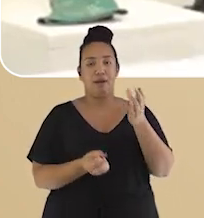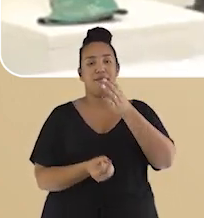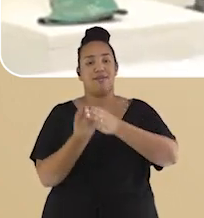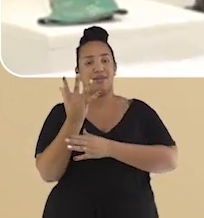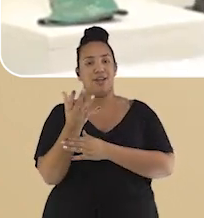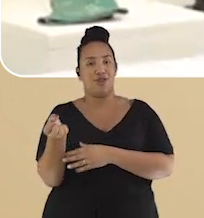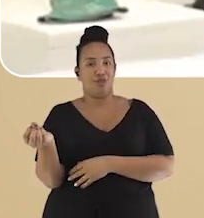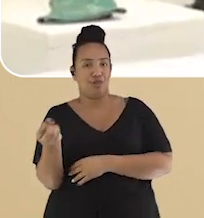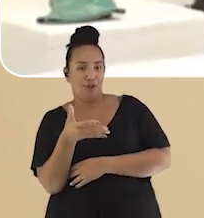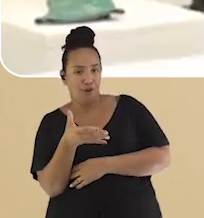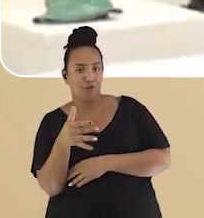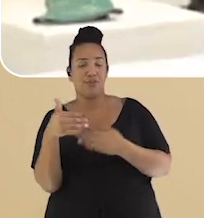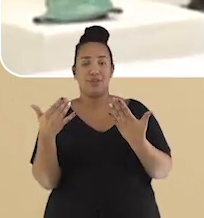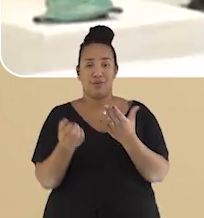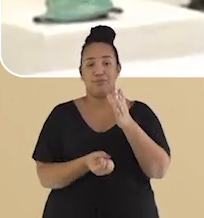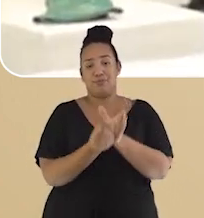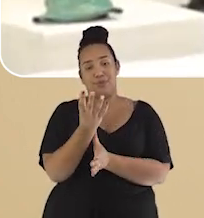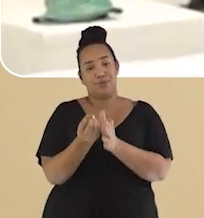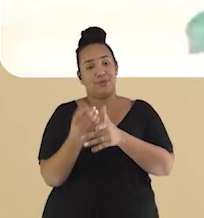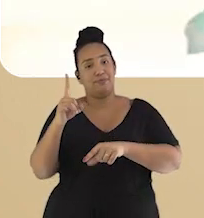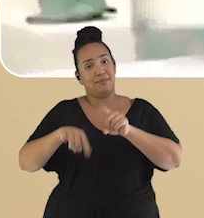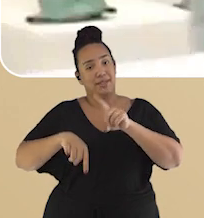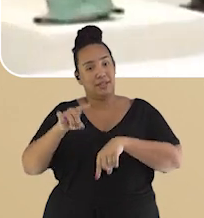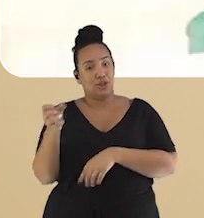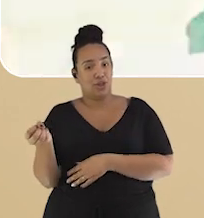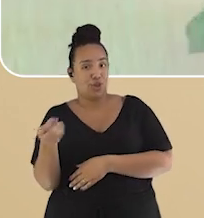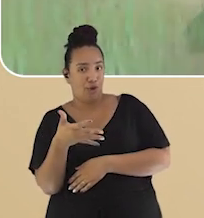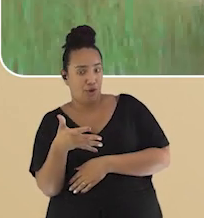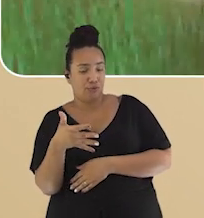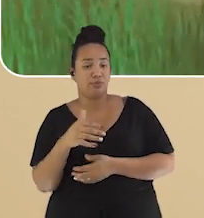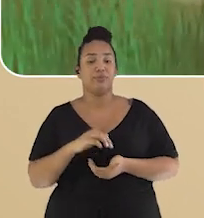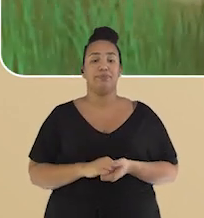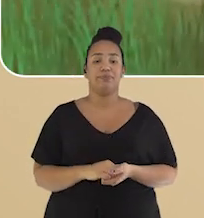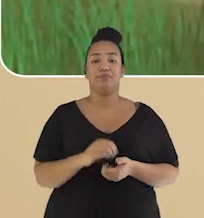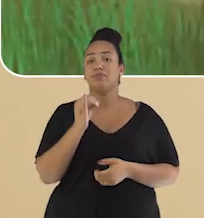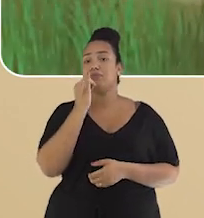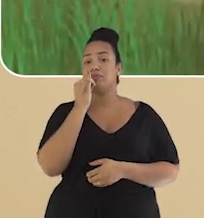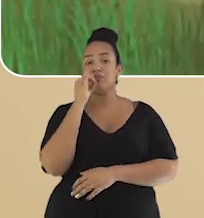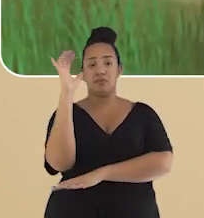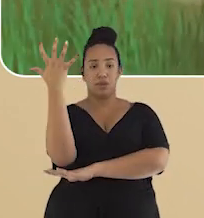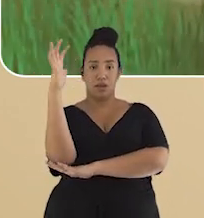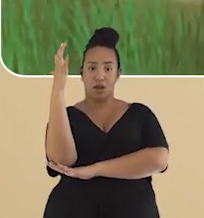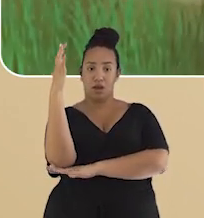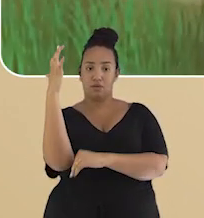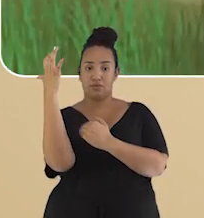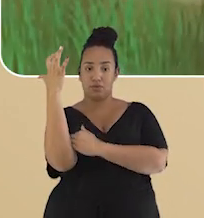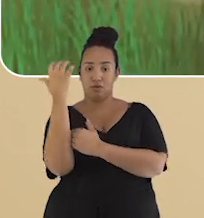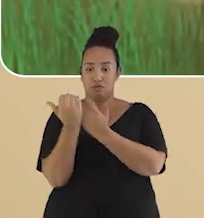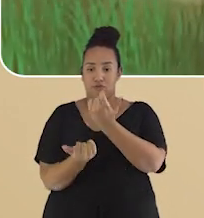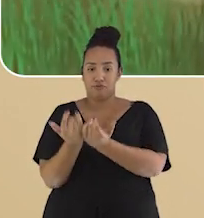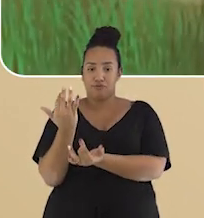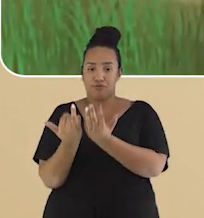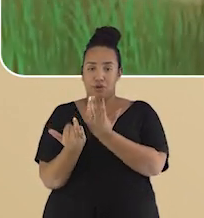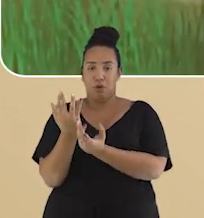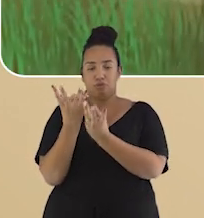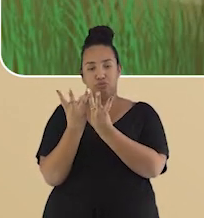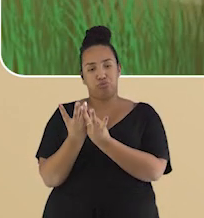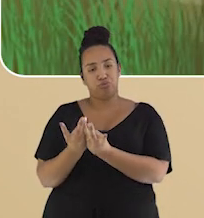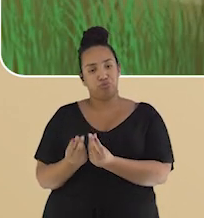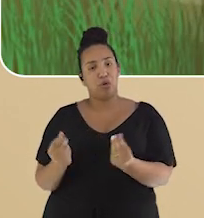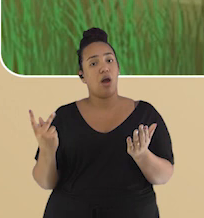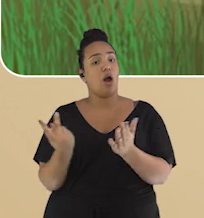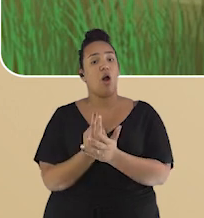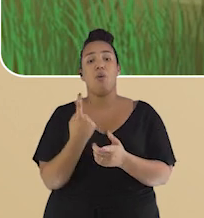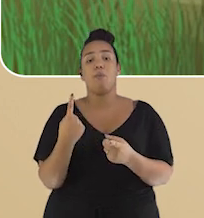novas ligações, produzindo novos materiais. Por exemplo, no caso do tronco de árvore que vira carvão e cinza, isso ocorre porque